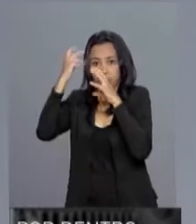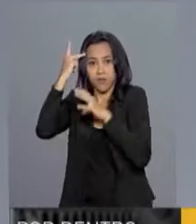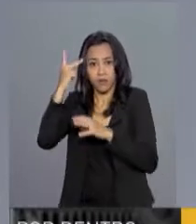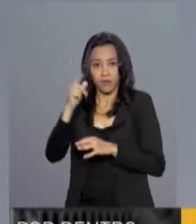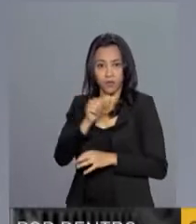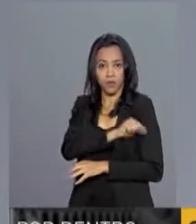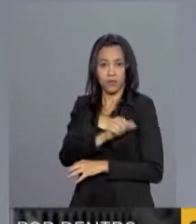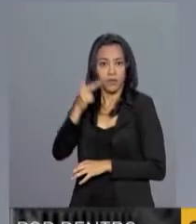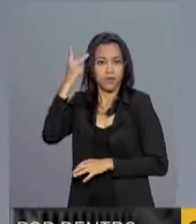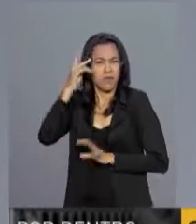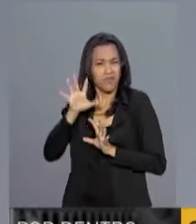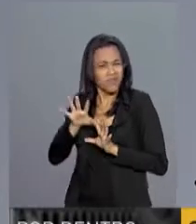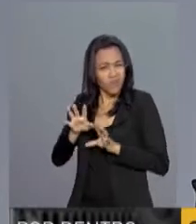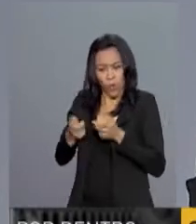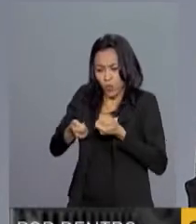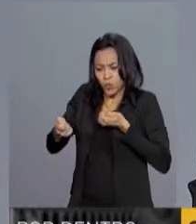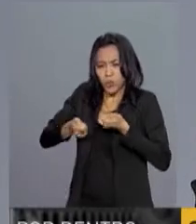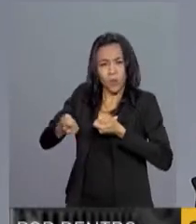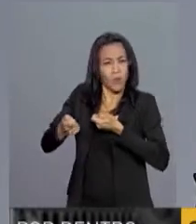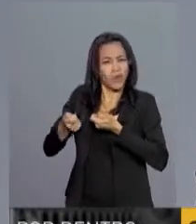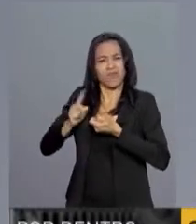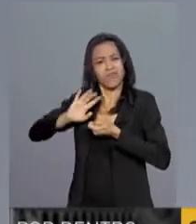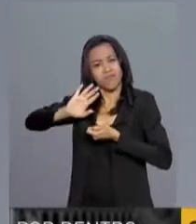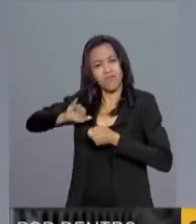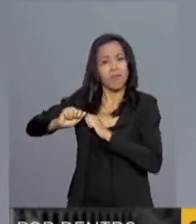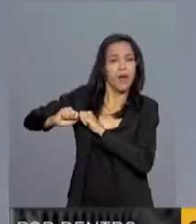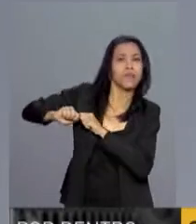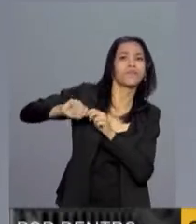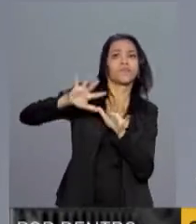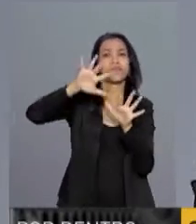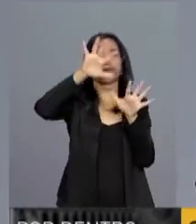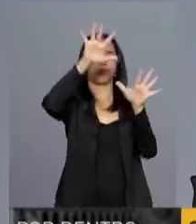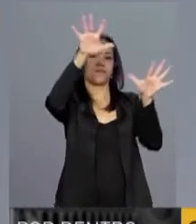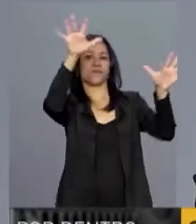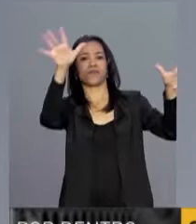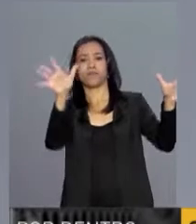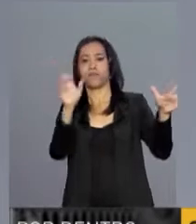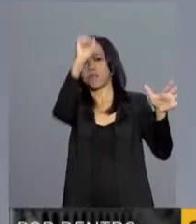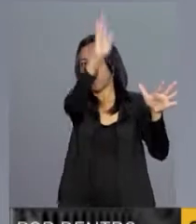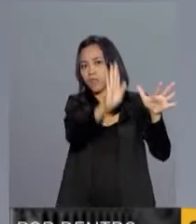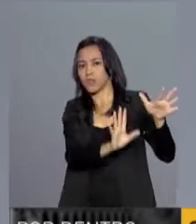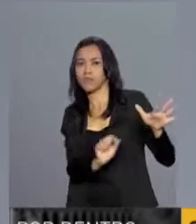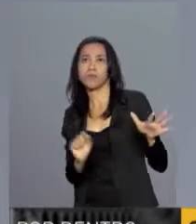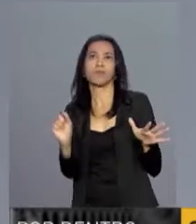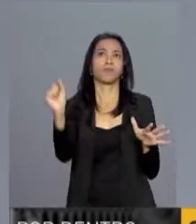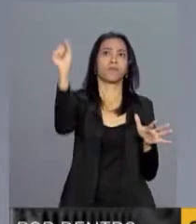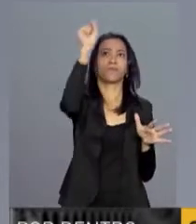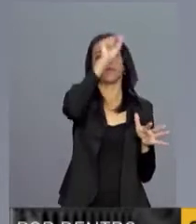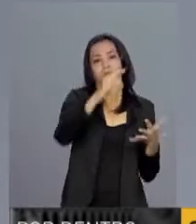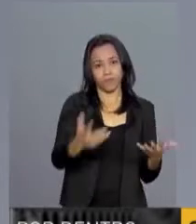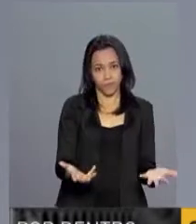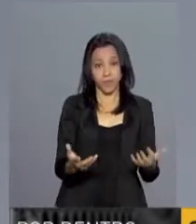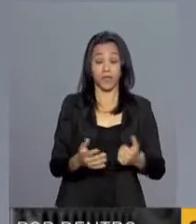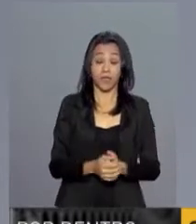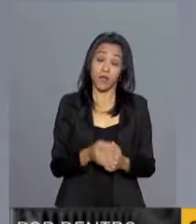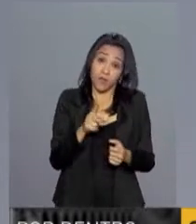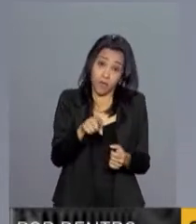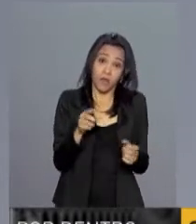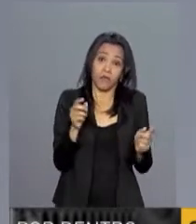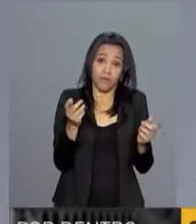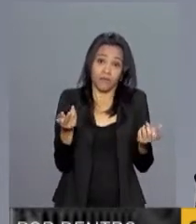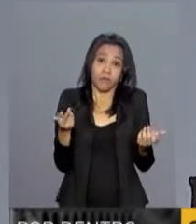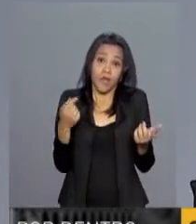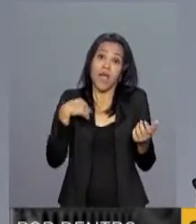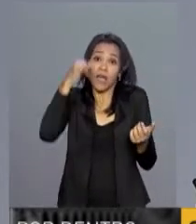o controle para evitar é que potenciais fraudes possam acontecer